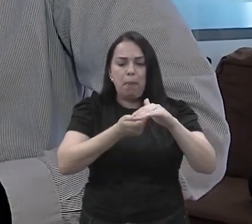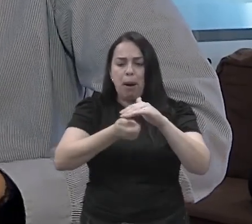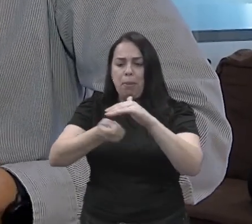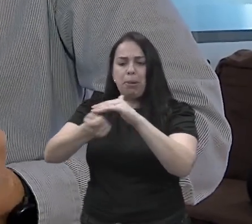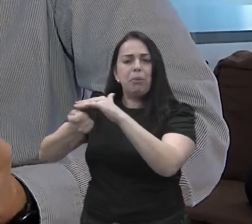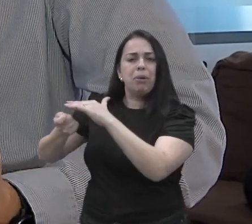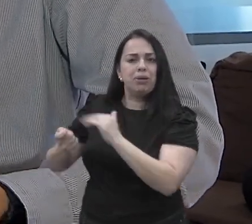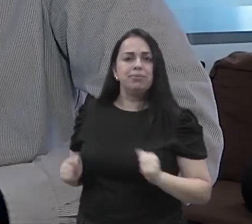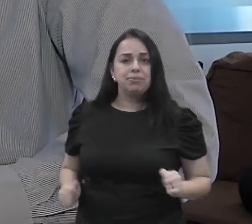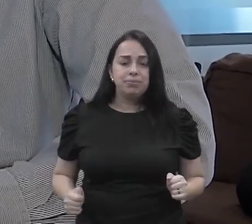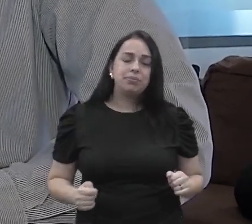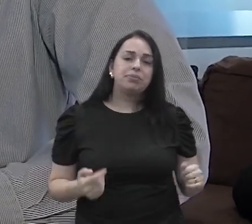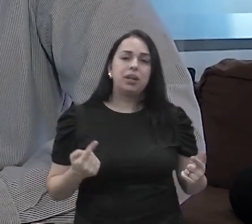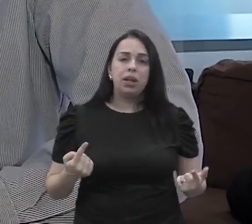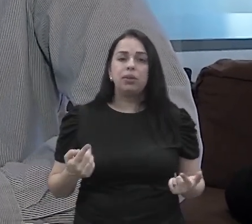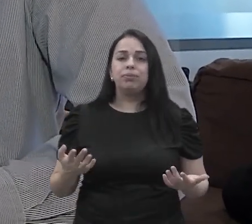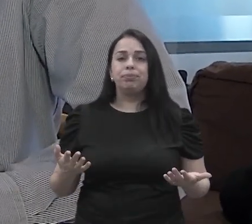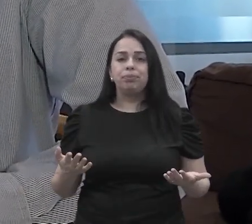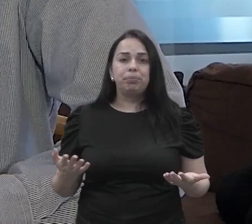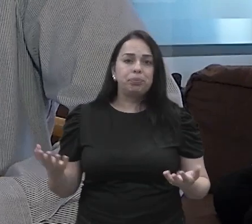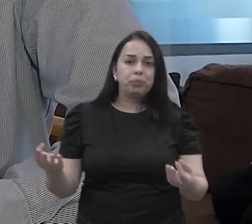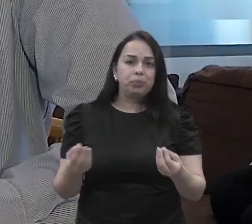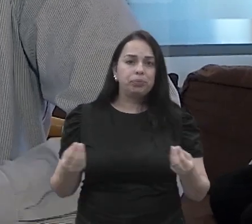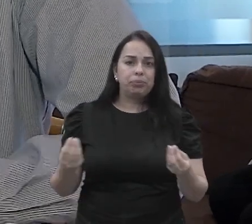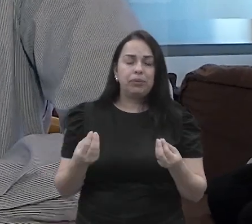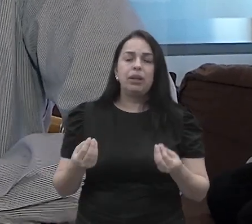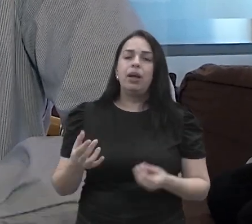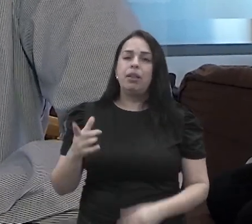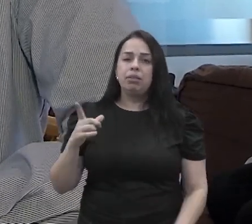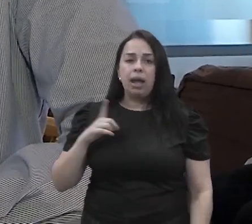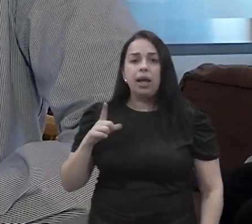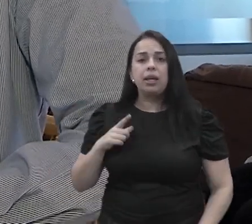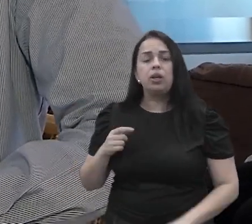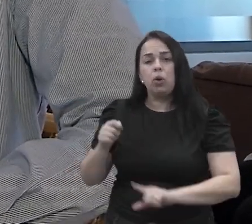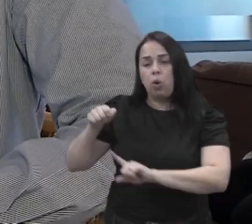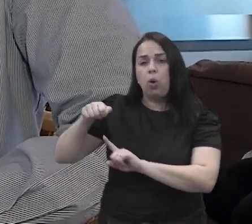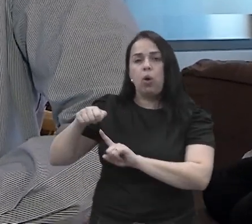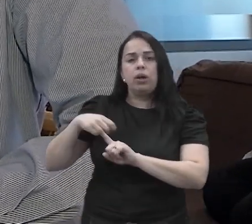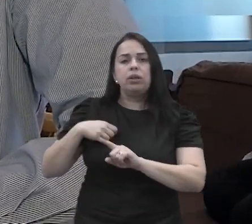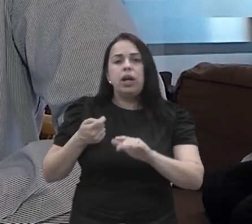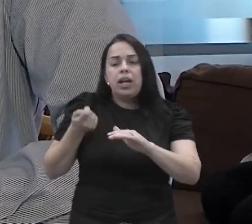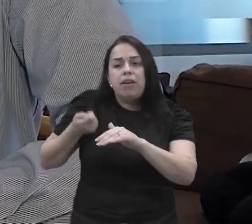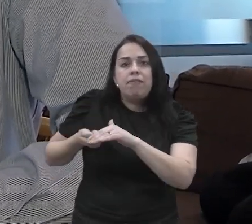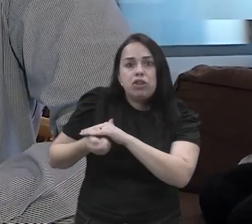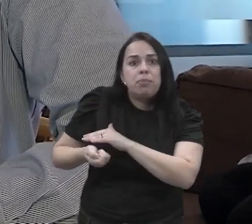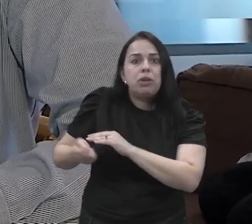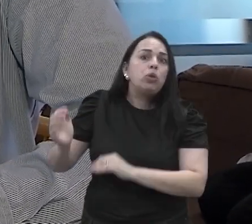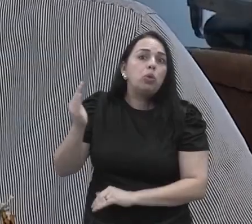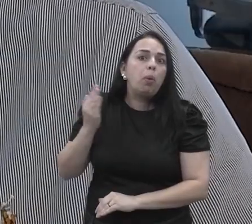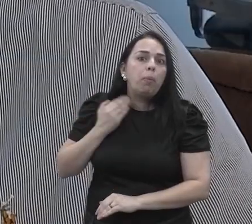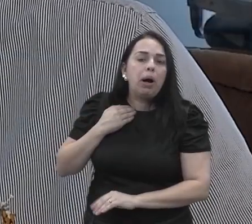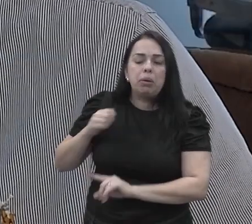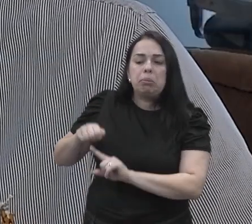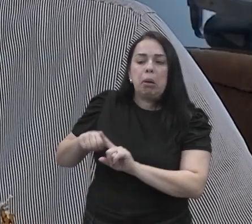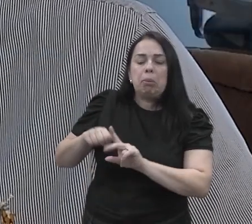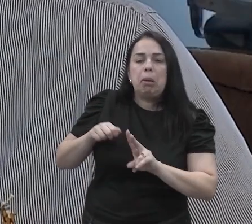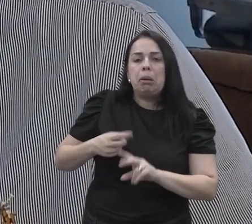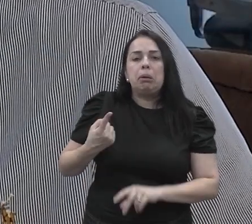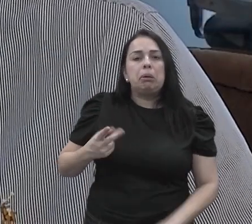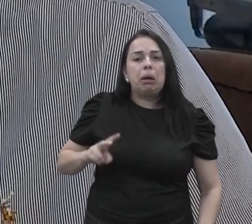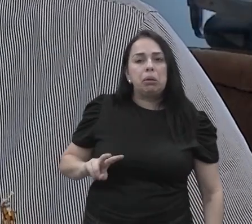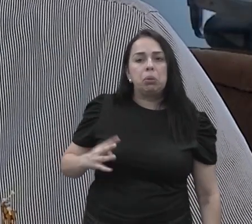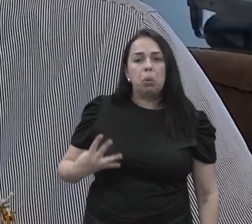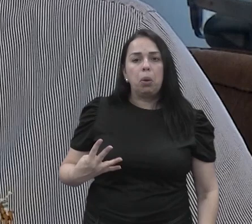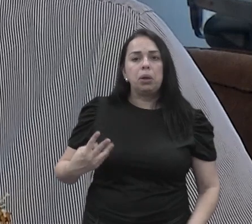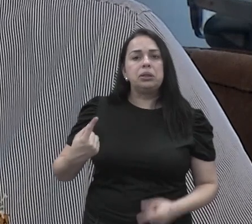pensa em investir. Esse gestor de investimento destaca que é um bom momento para aplicar em ativos de renda fixa. A gente tem aí